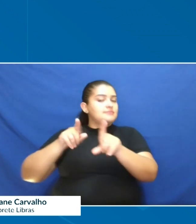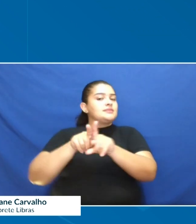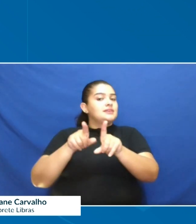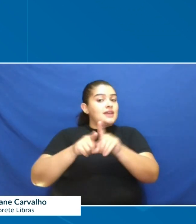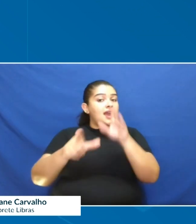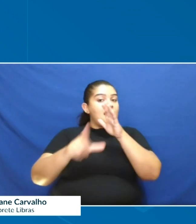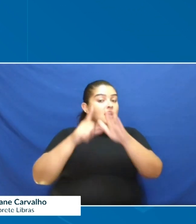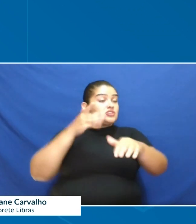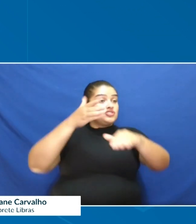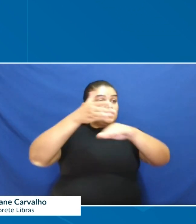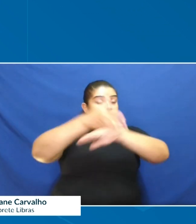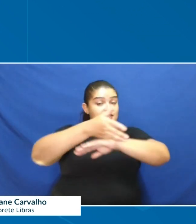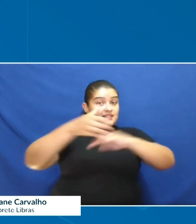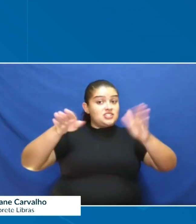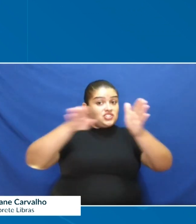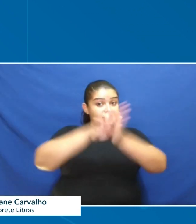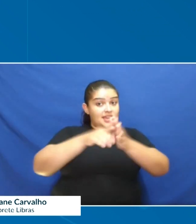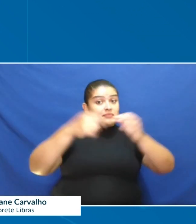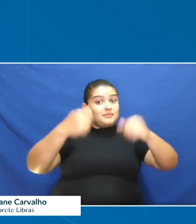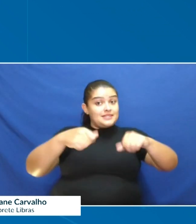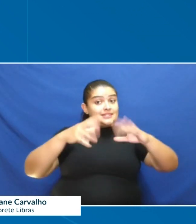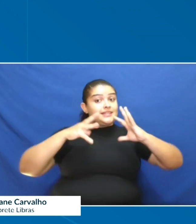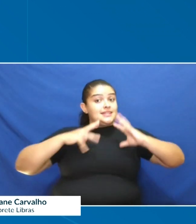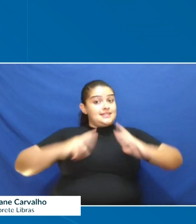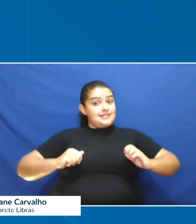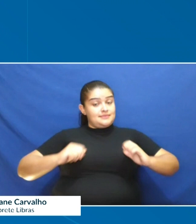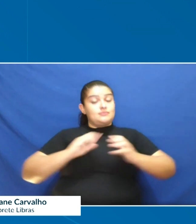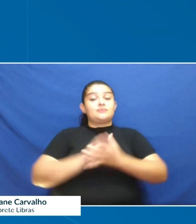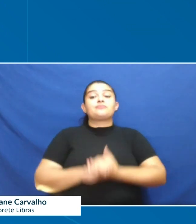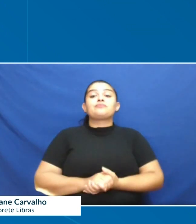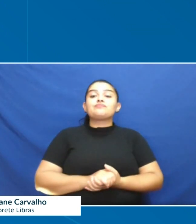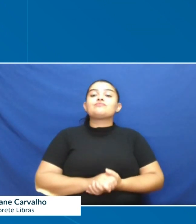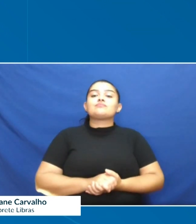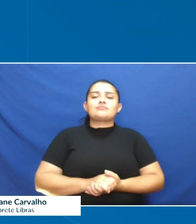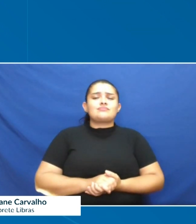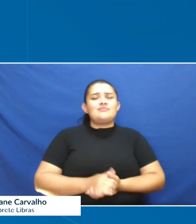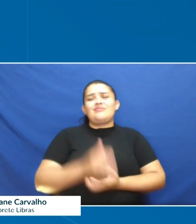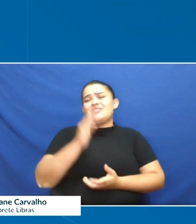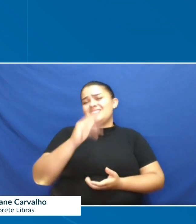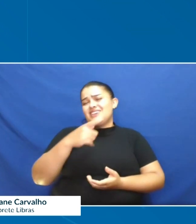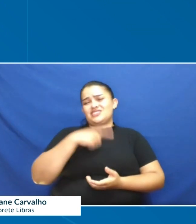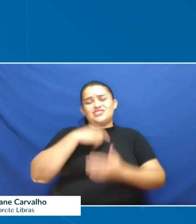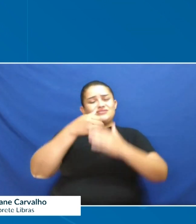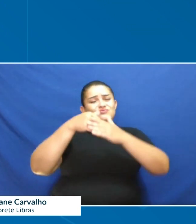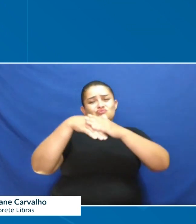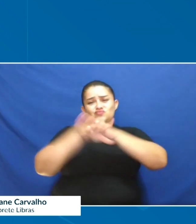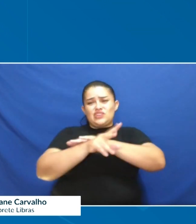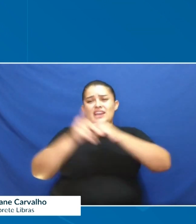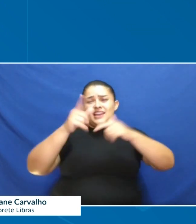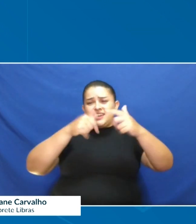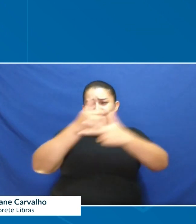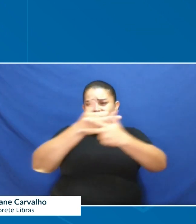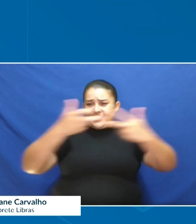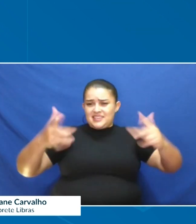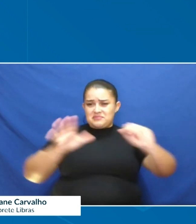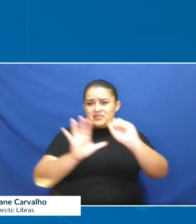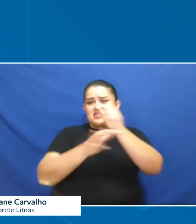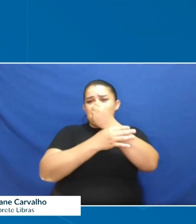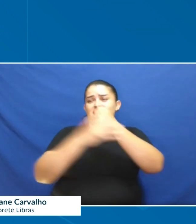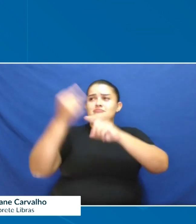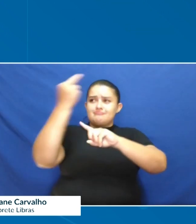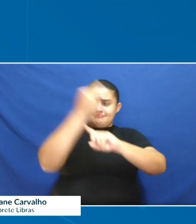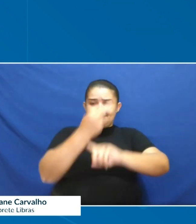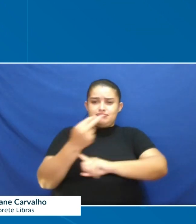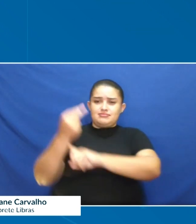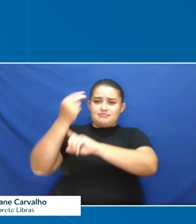entrar para a área de alimentação. Então, você já tinha toda aquela parafernália definida, que não é